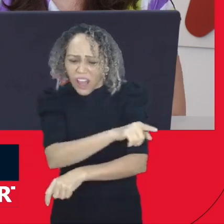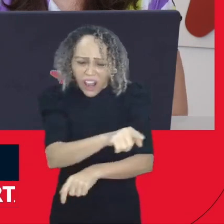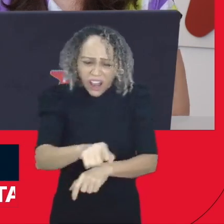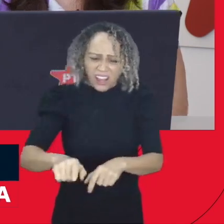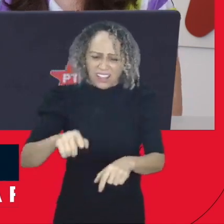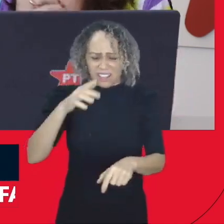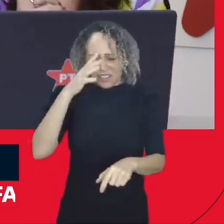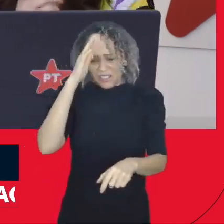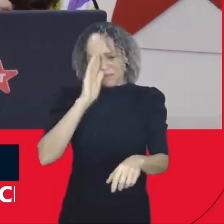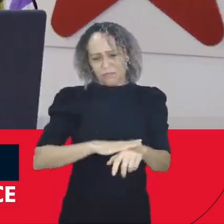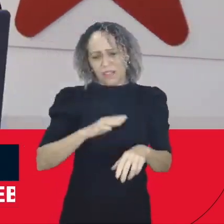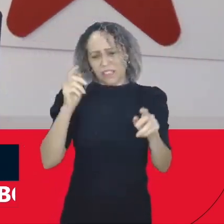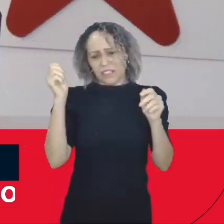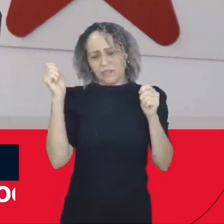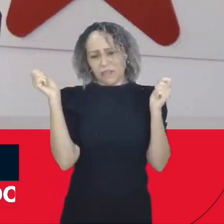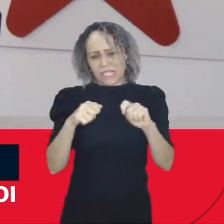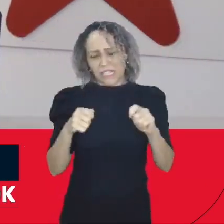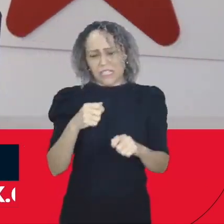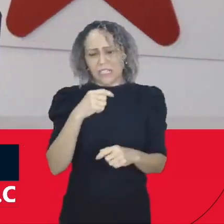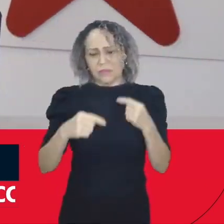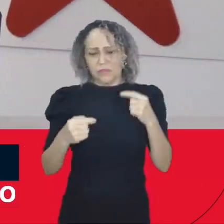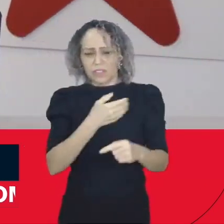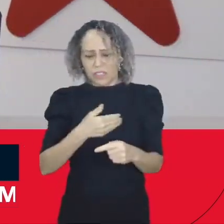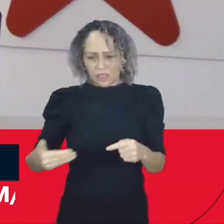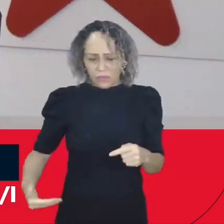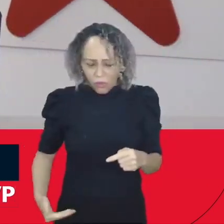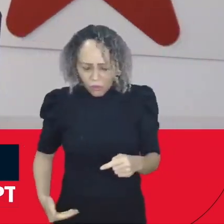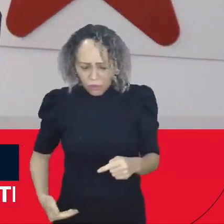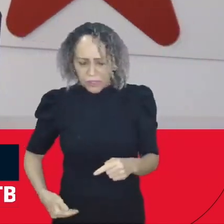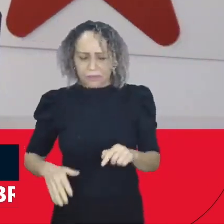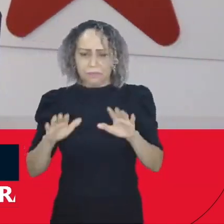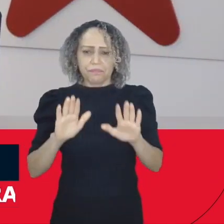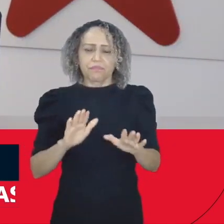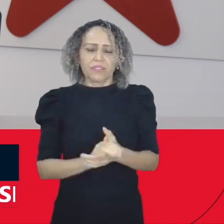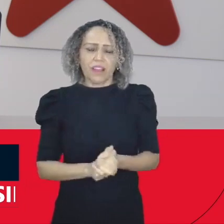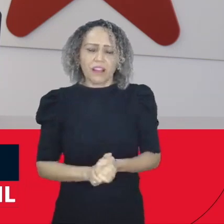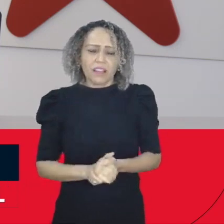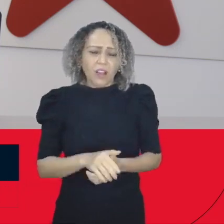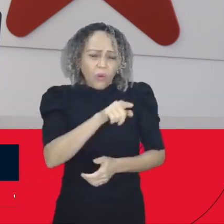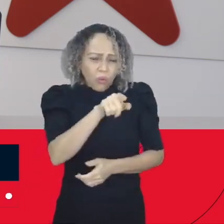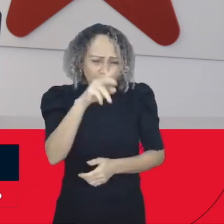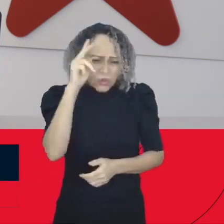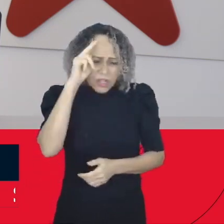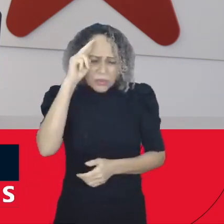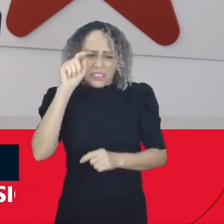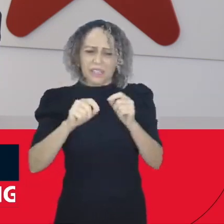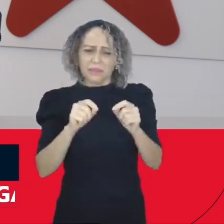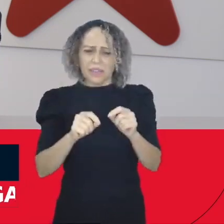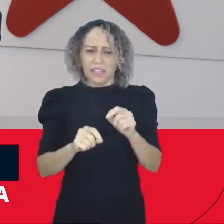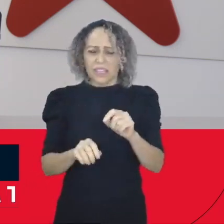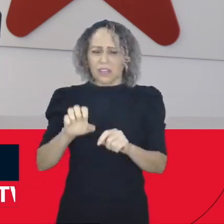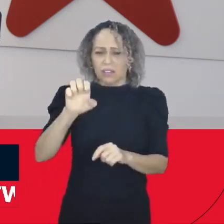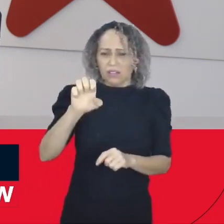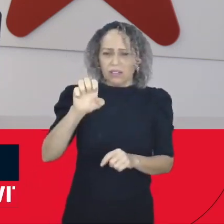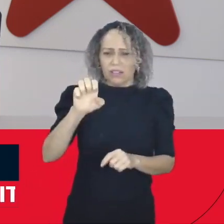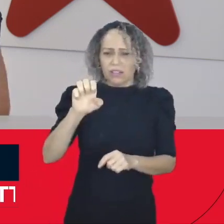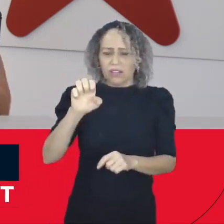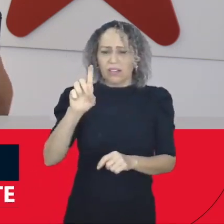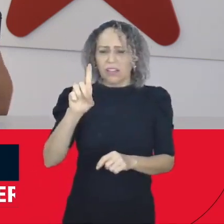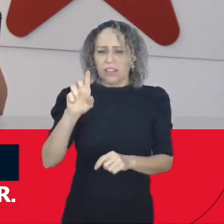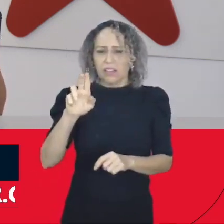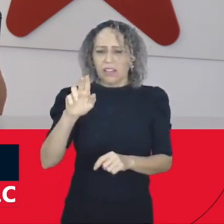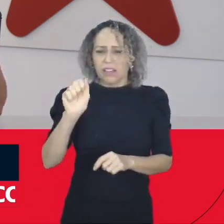públicas. Candidato, o senhor lembrou também do apoio, né, do Eduardo Leite ao Bolsonaro em